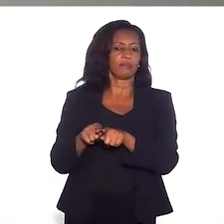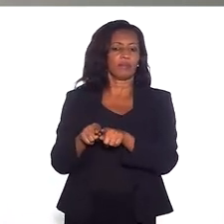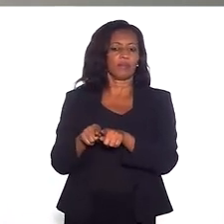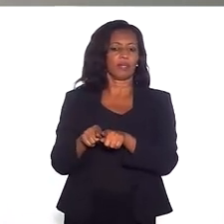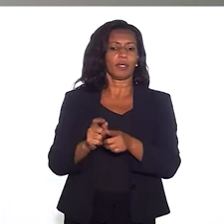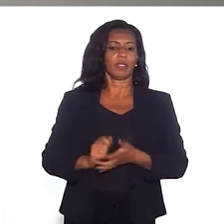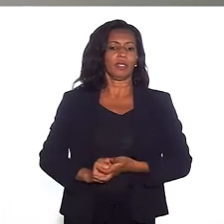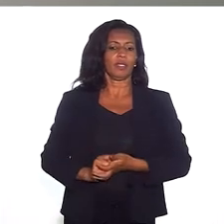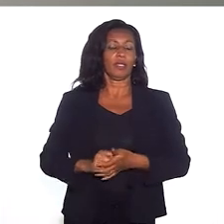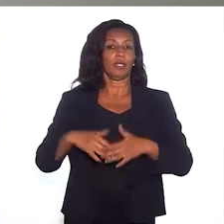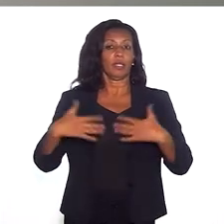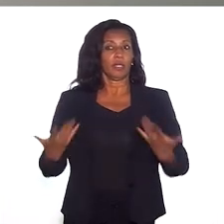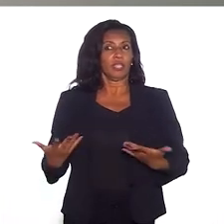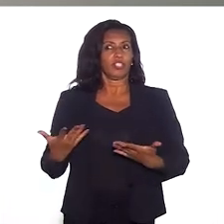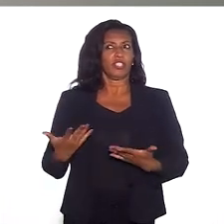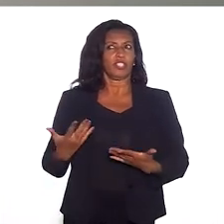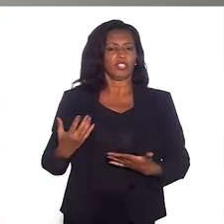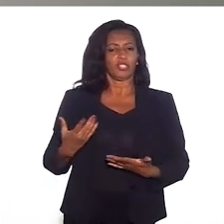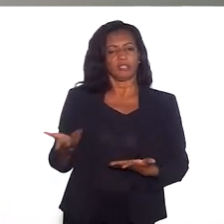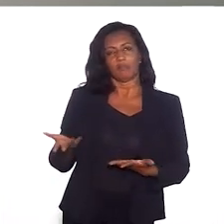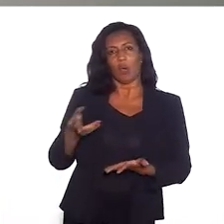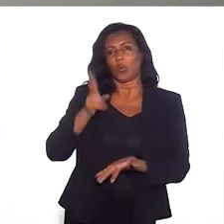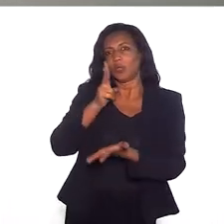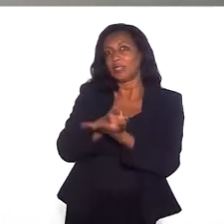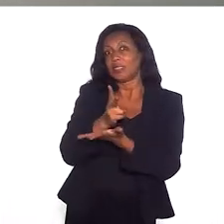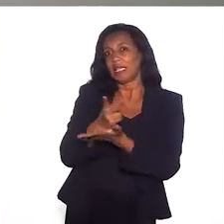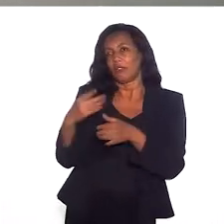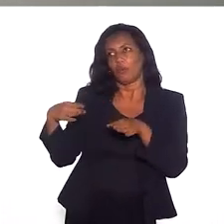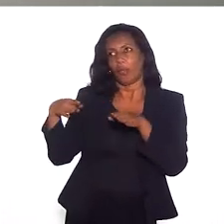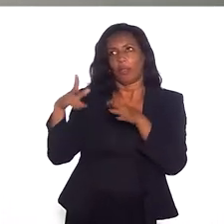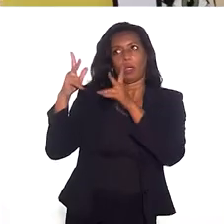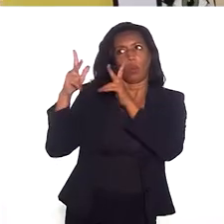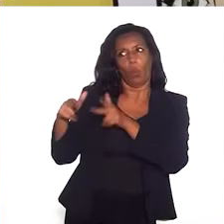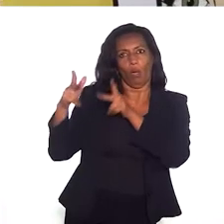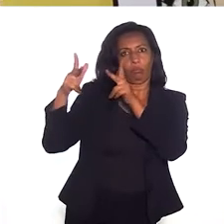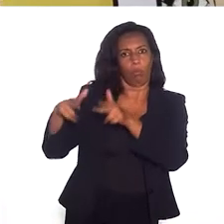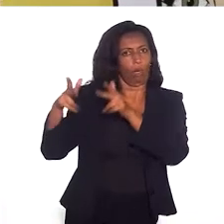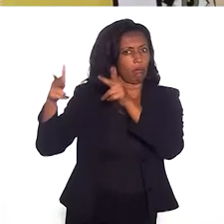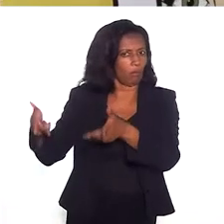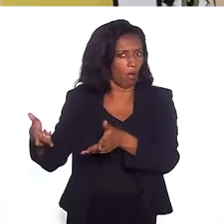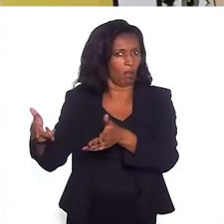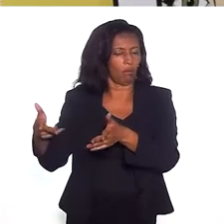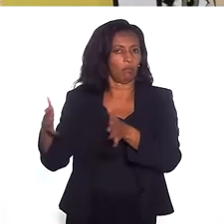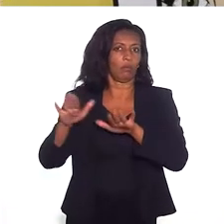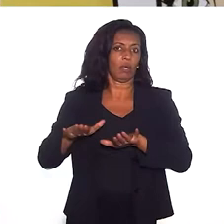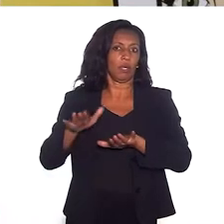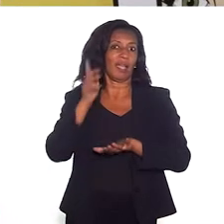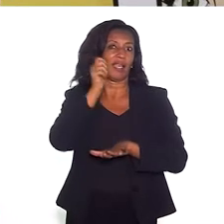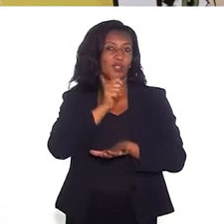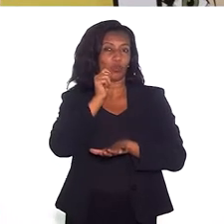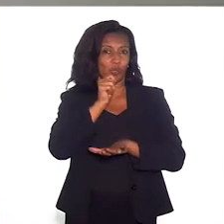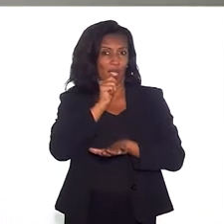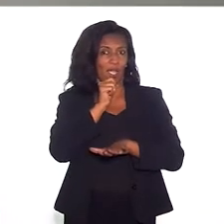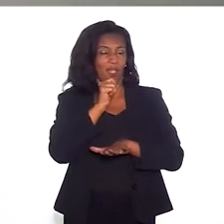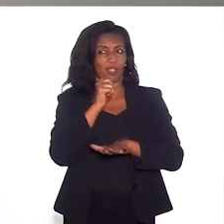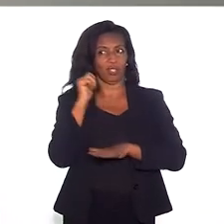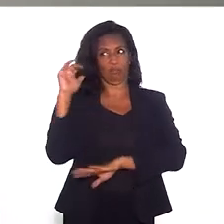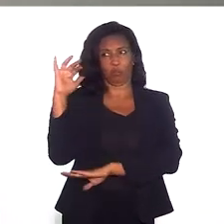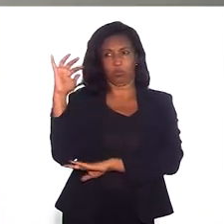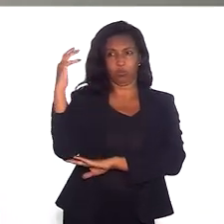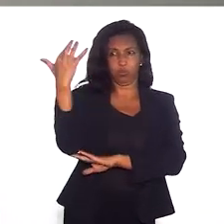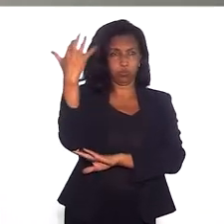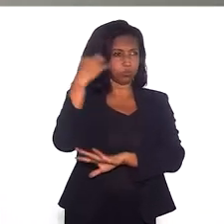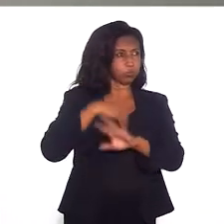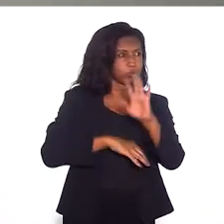De que a gente sempre vive, né? Não sempre foi assim, nem sempre tem que ser. Que as mulheres e a natureza,